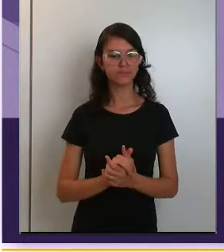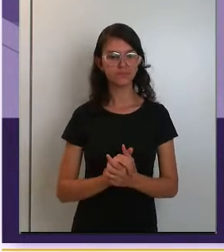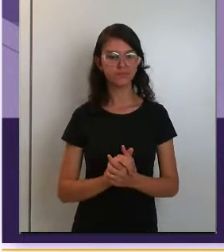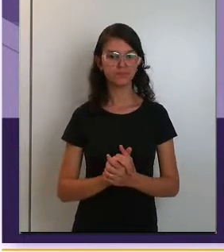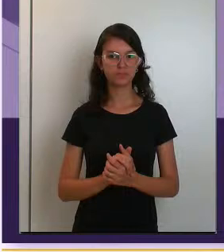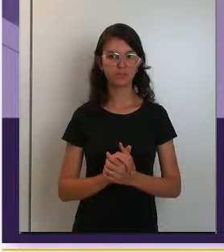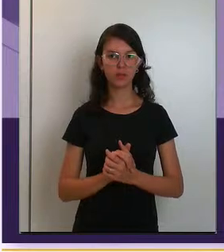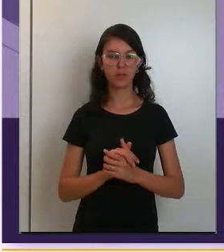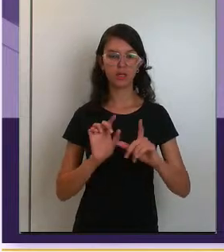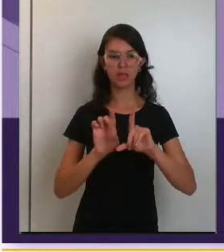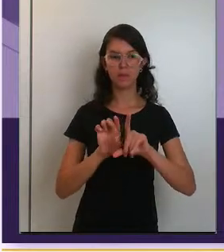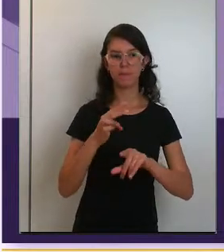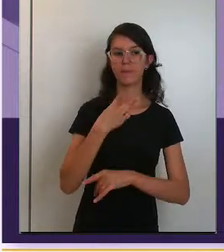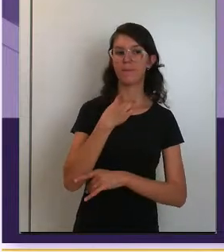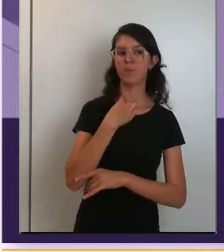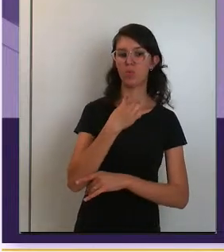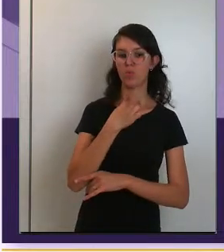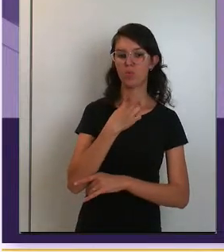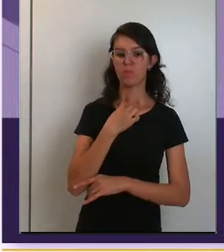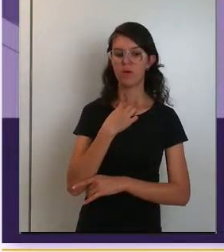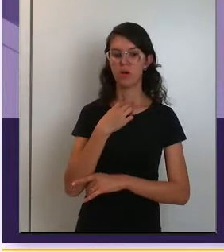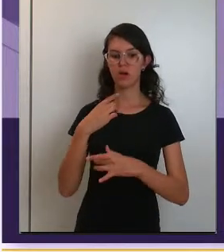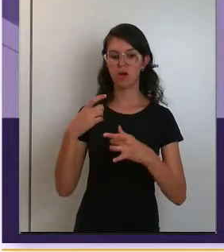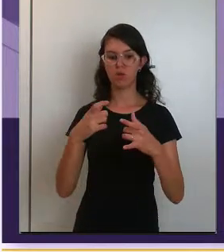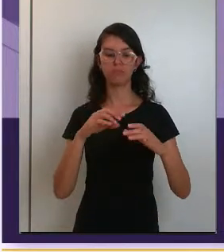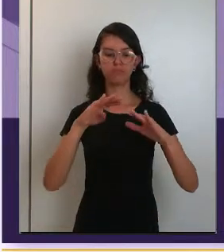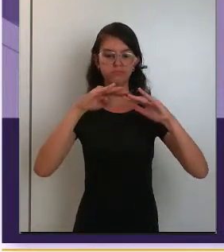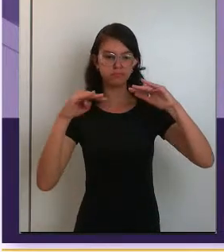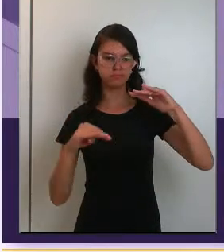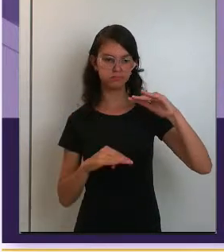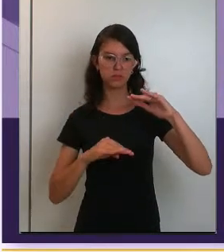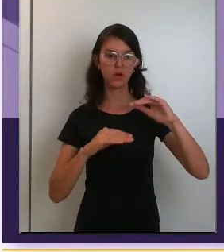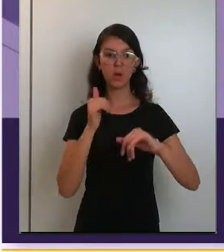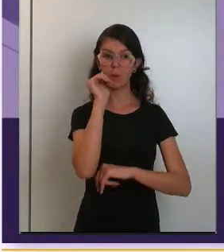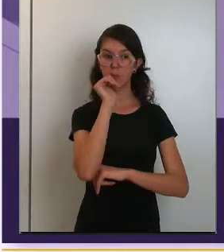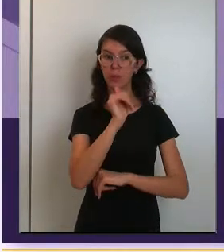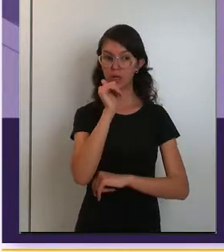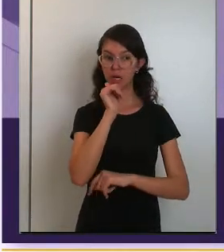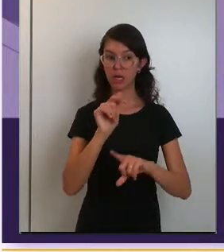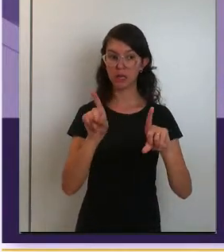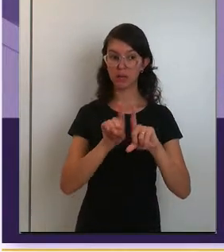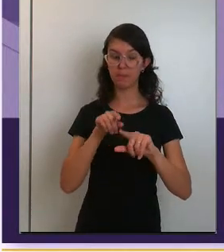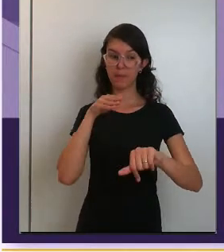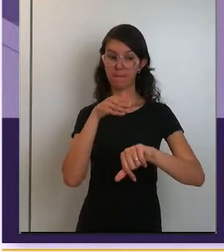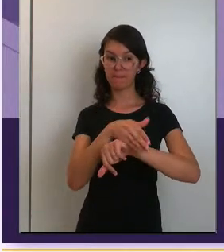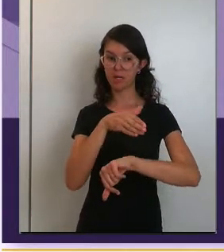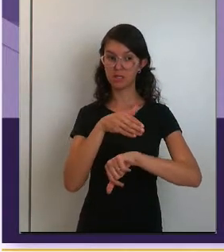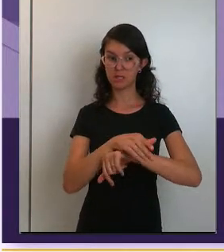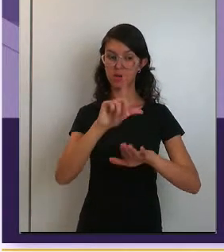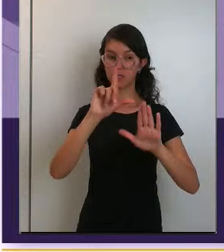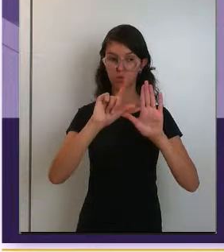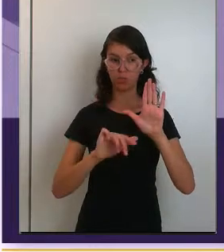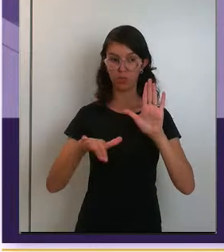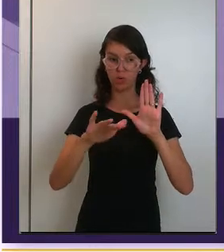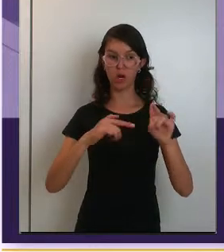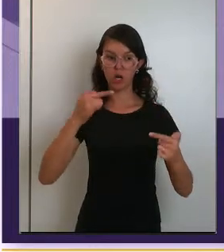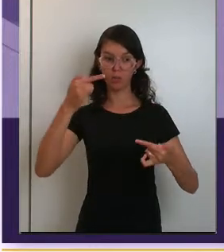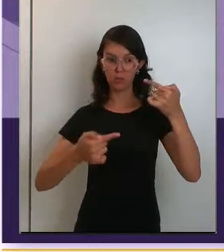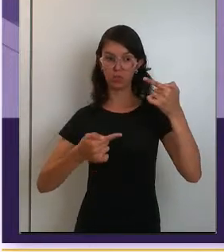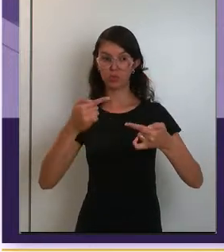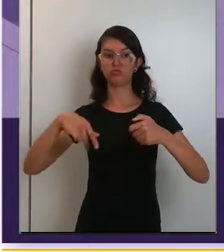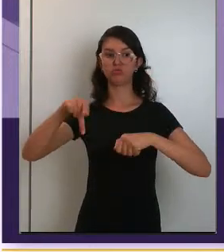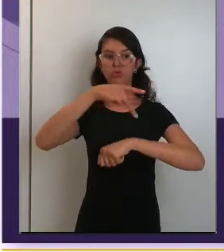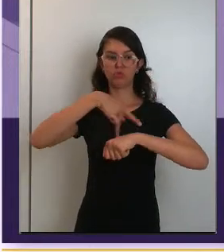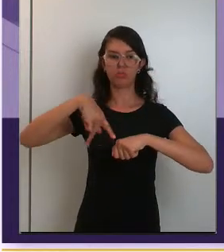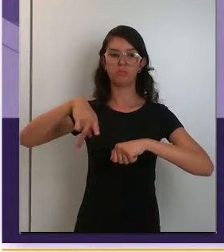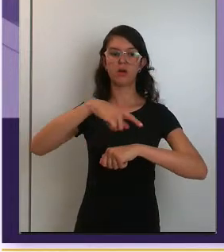por ocuparem normalmente classes sociais mais baixas, as mulheres também acabam tendo uma participação muito menor na vida política do país,